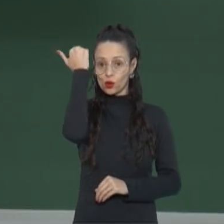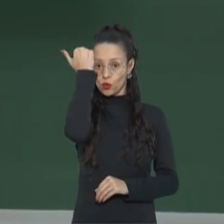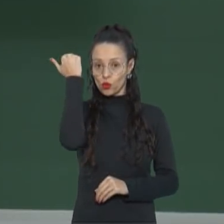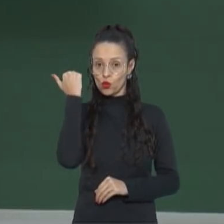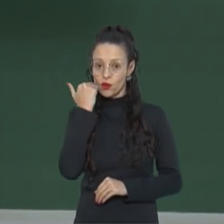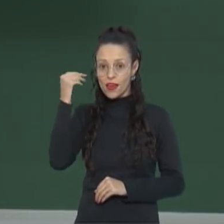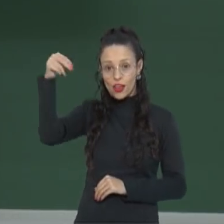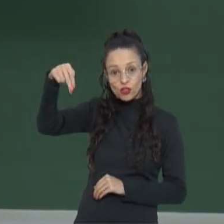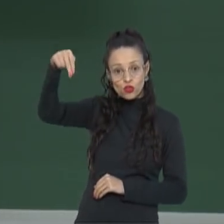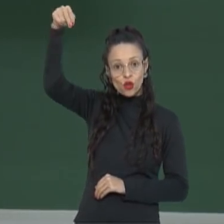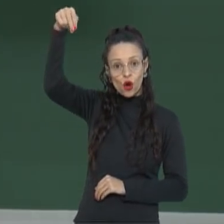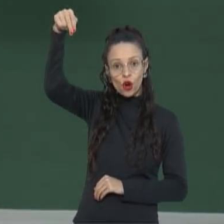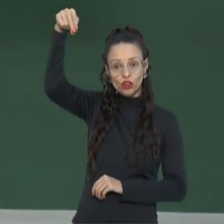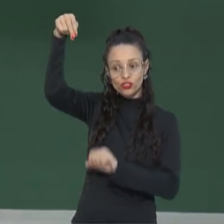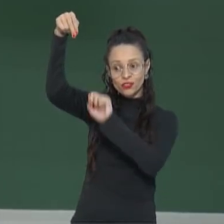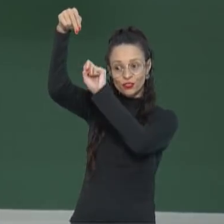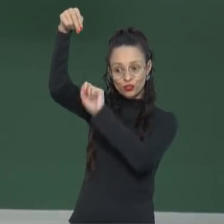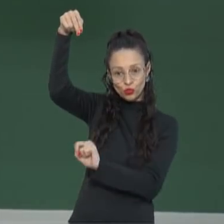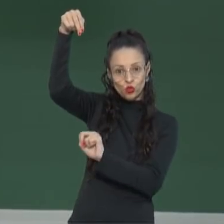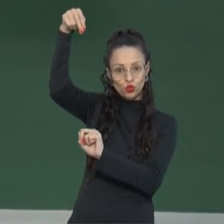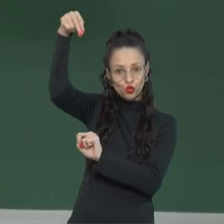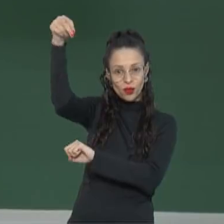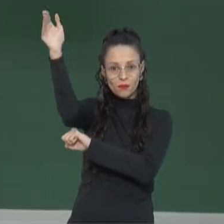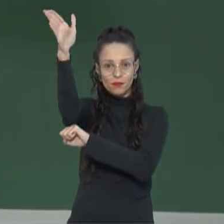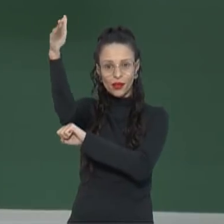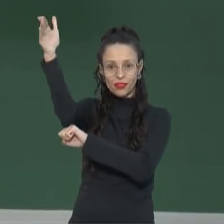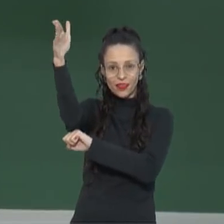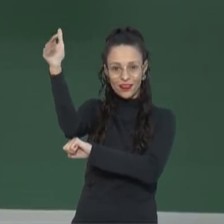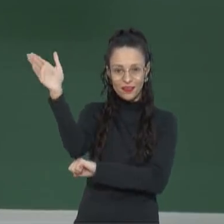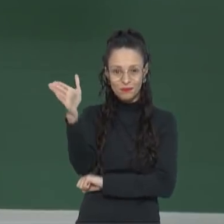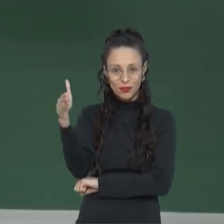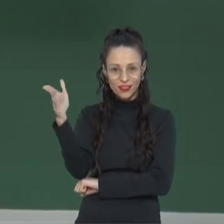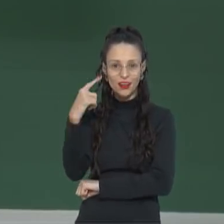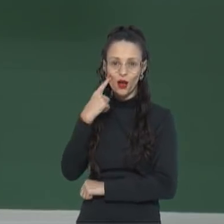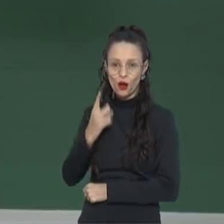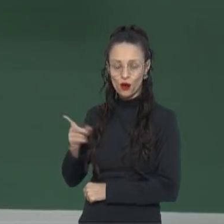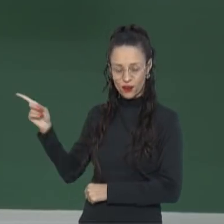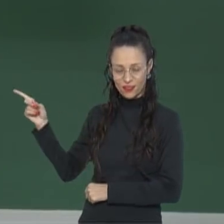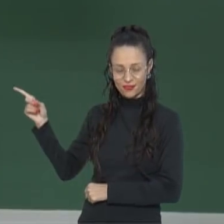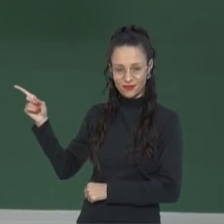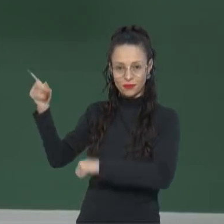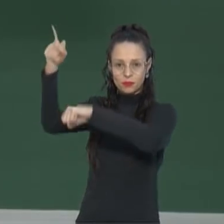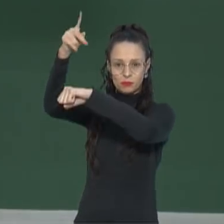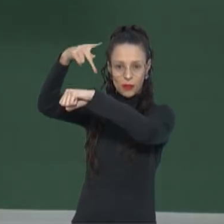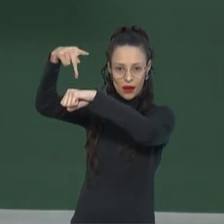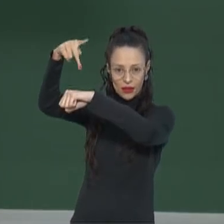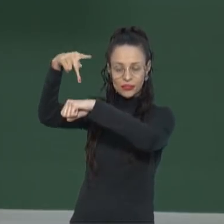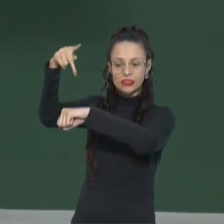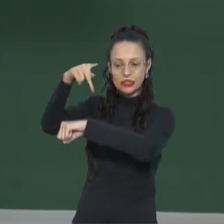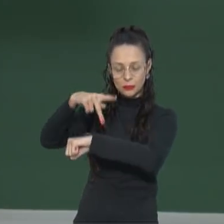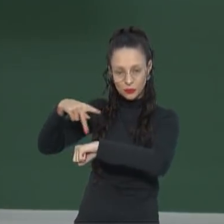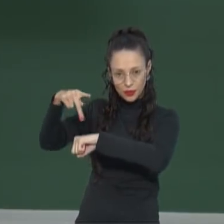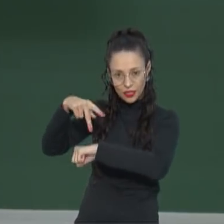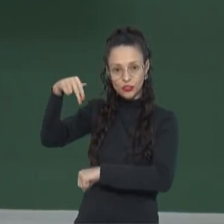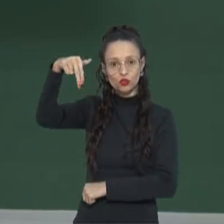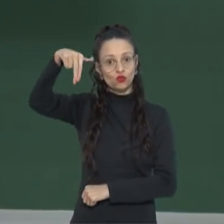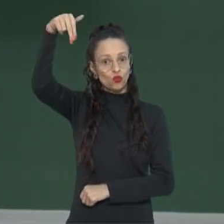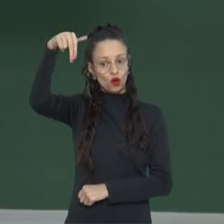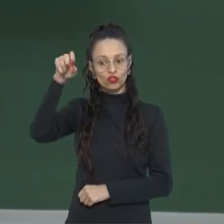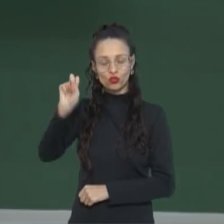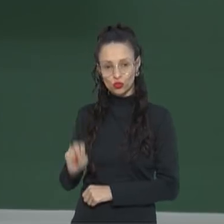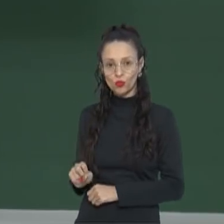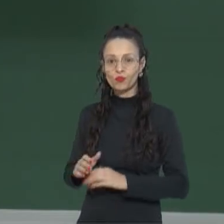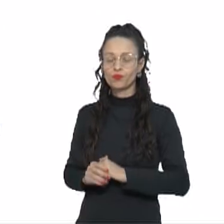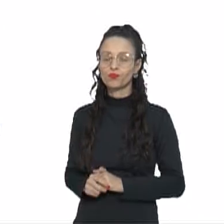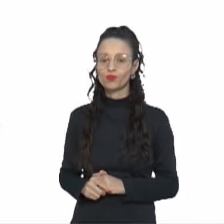Coreia do Sul, aqui a divisão aí com as bandeiras dos dois países. Aliás, está aí a bandeira deles para você. E a imagem do lado